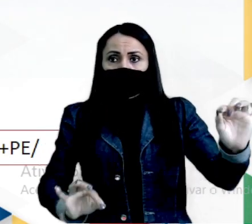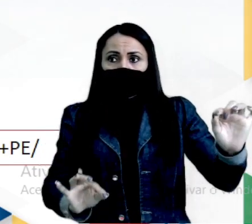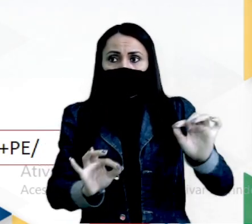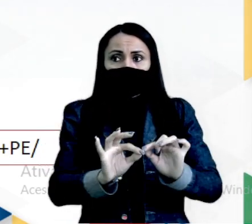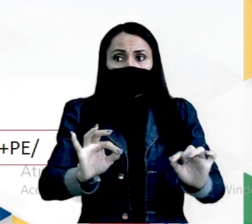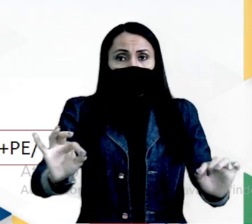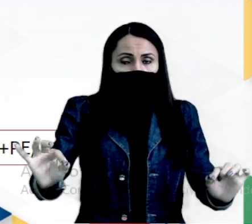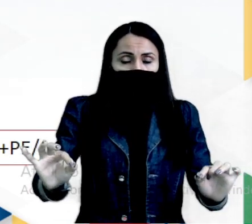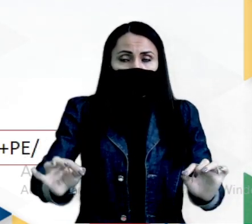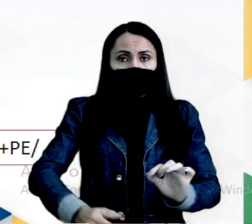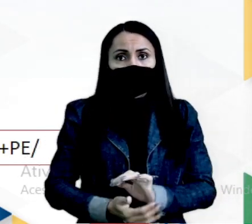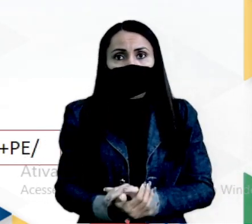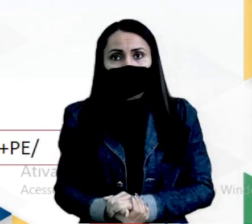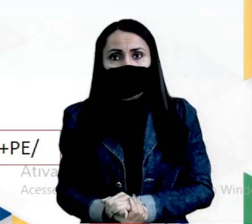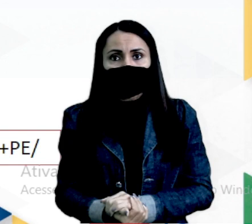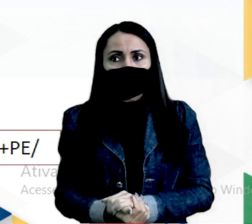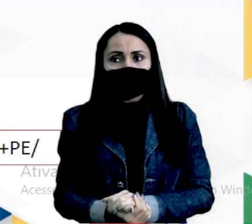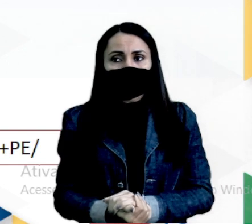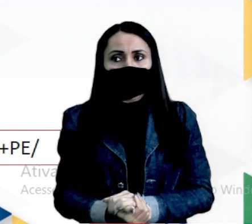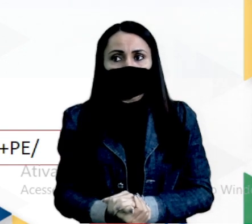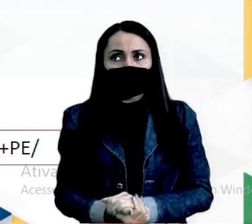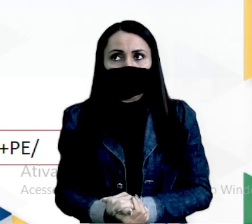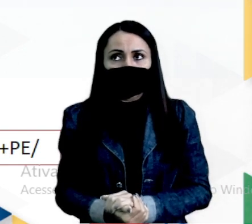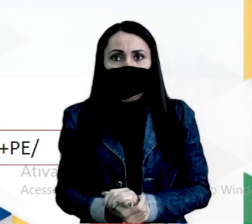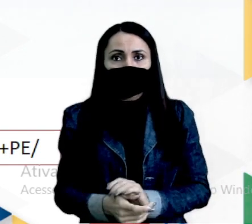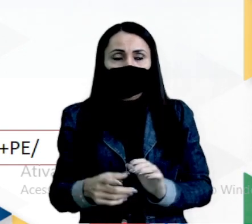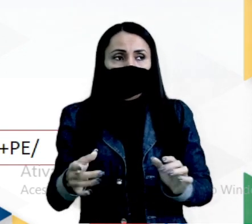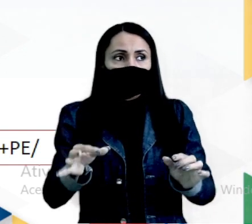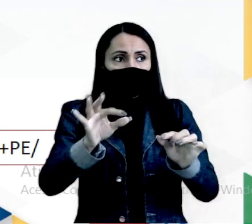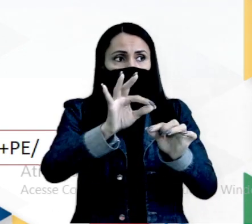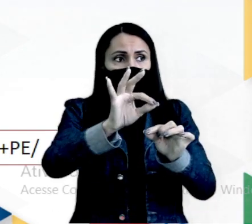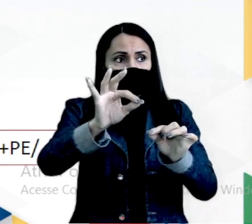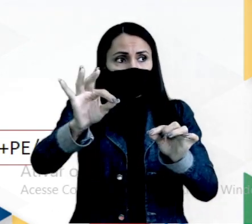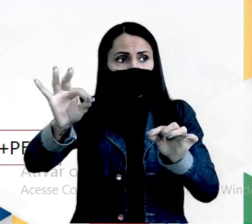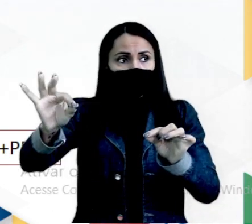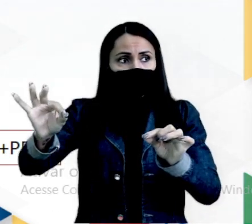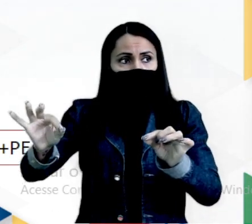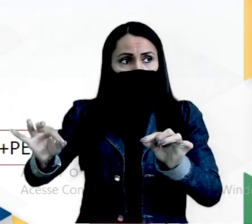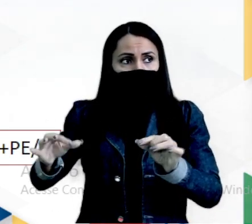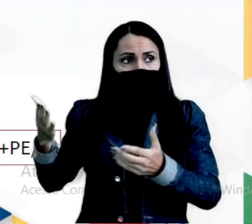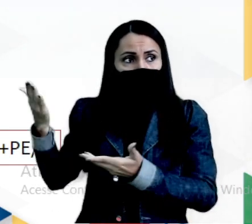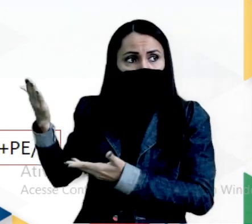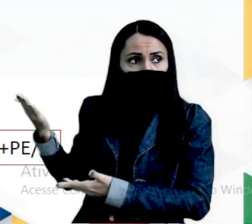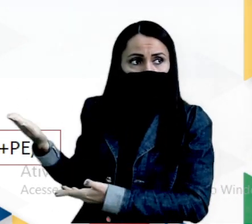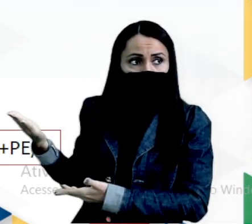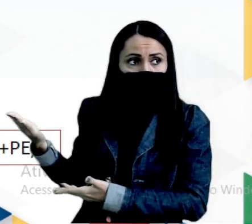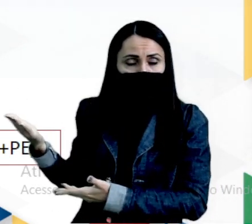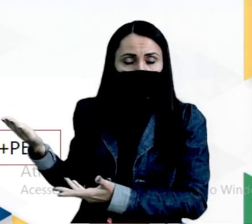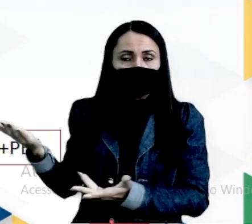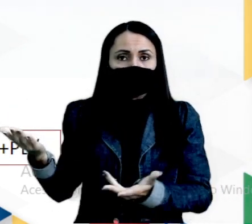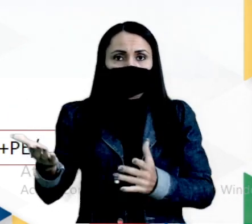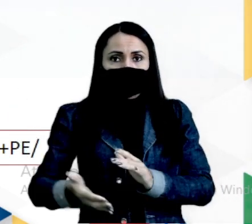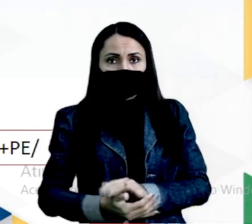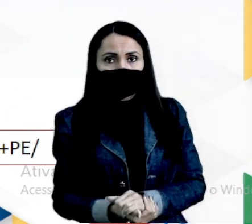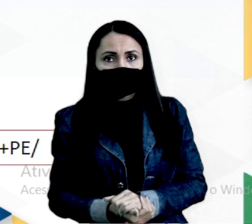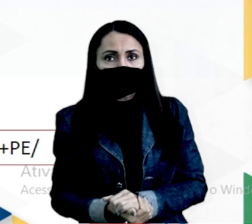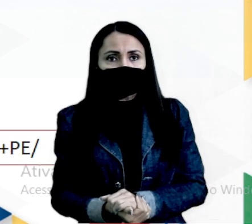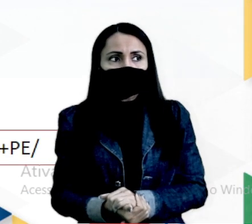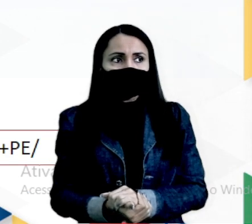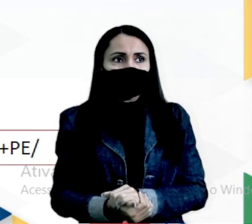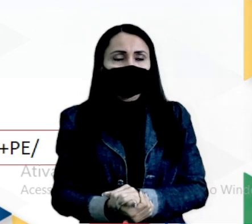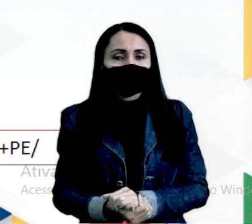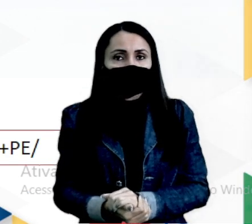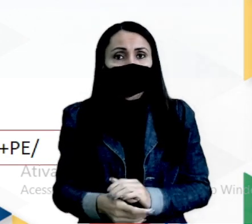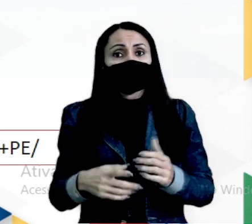da parte do contorno da figura, não, tá? Perímetro urbano usa a ideia de perímetro. E é